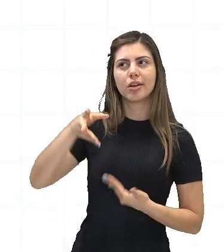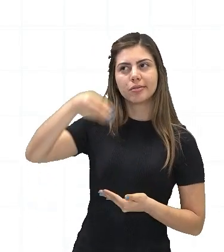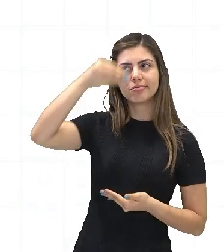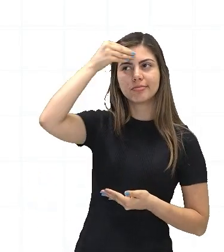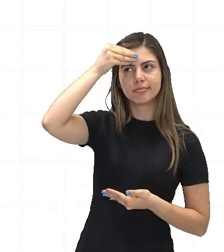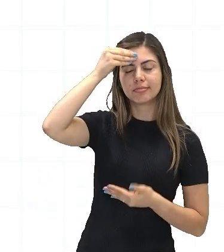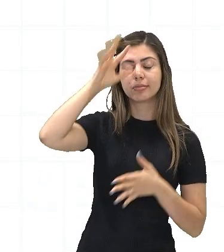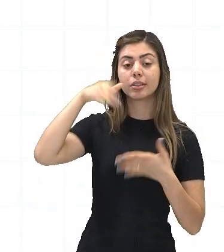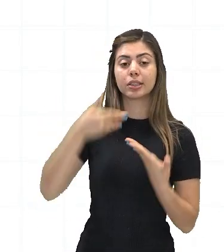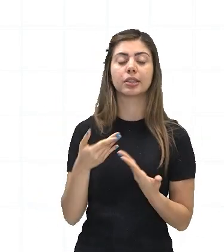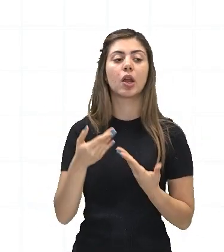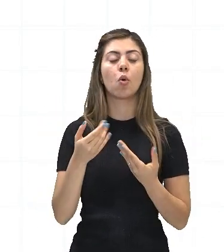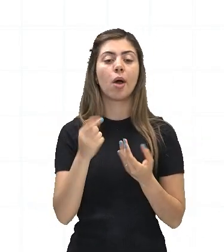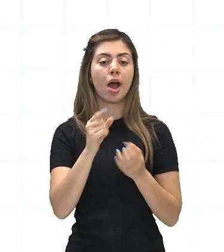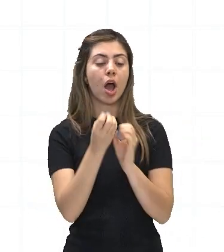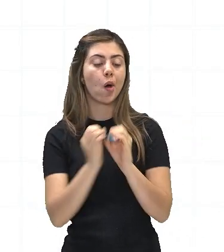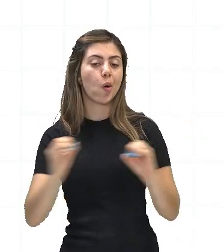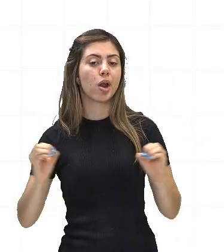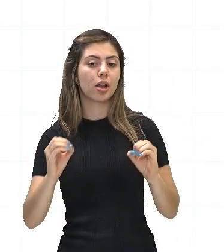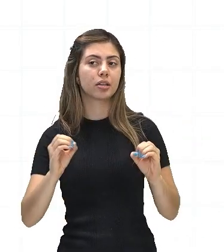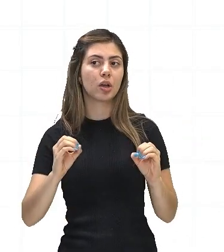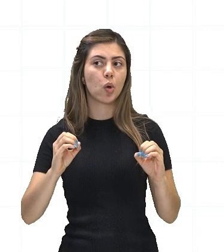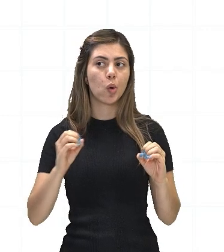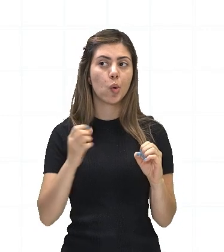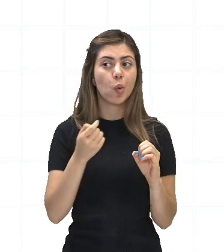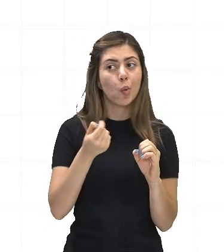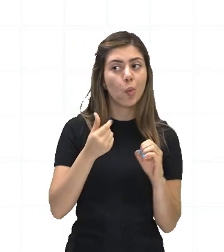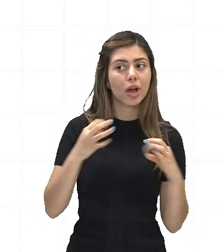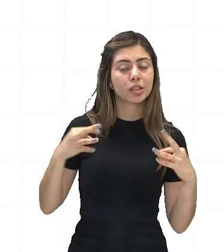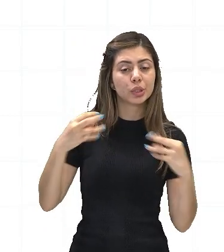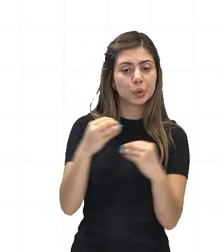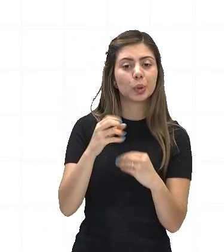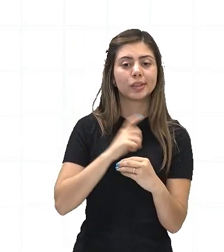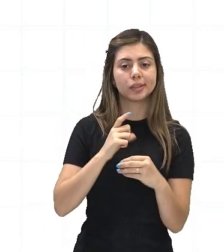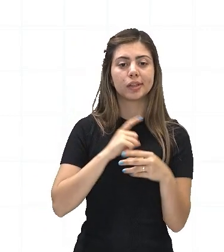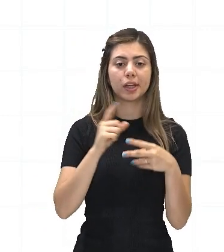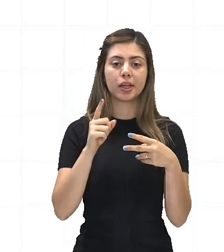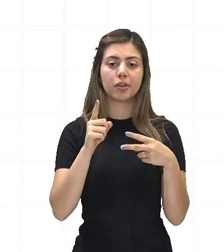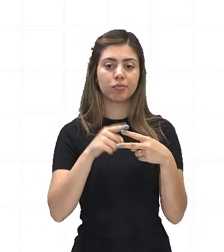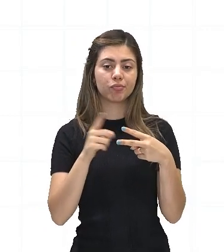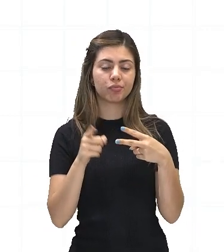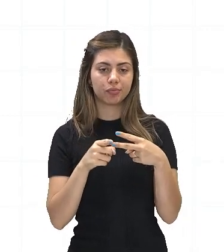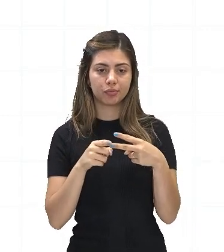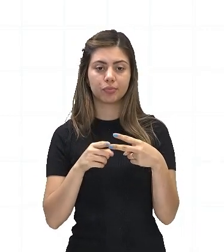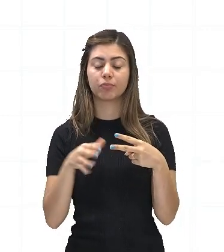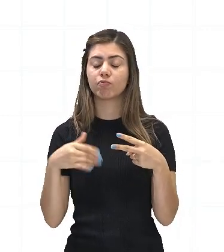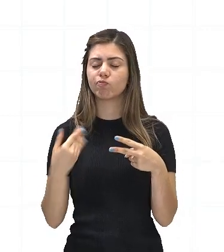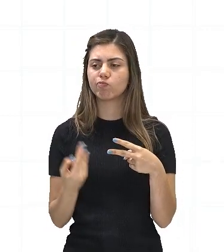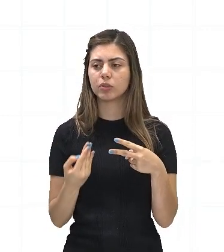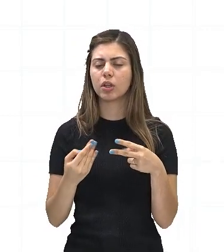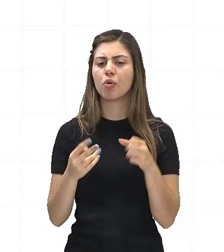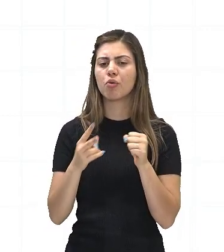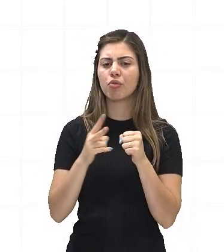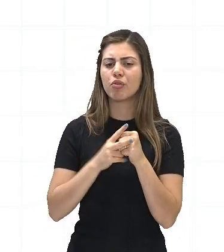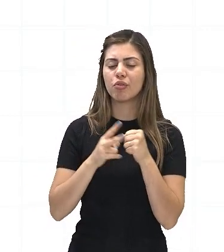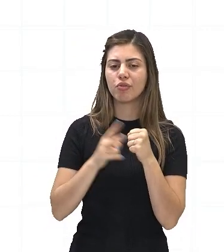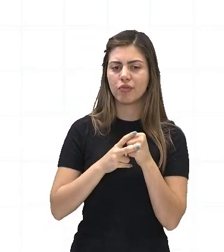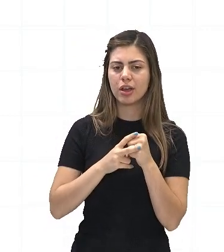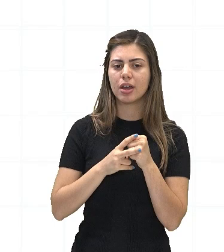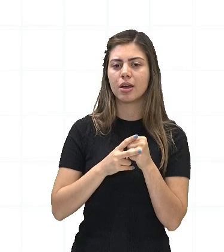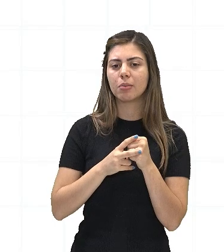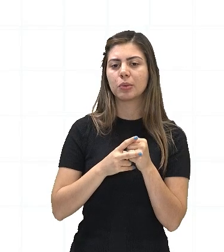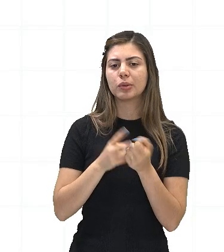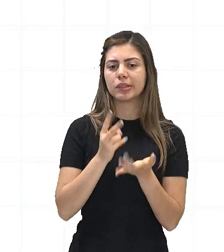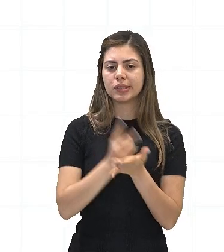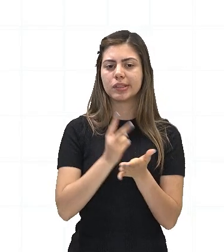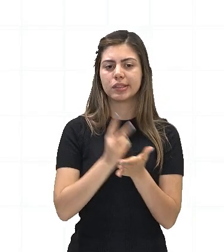maioria das orações possui sintagma nominal e verbal. E o verbo, o tal do verbo, fica no sintagma